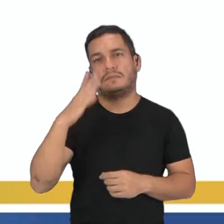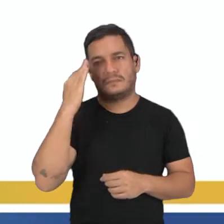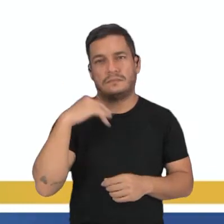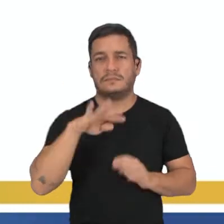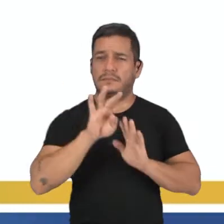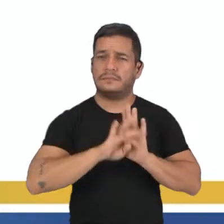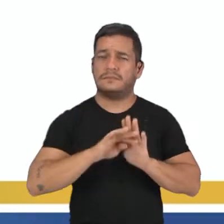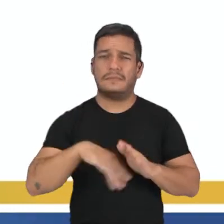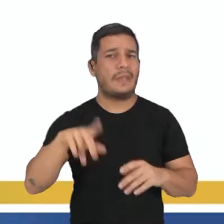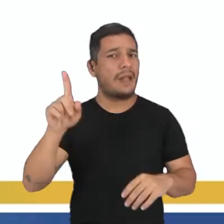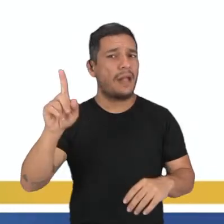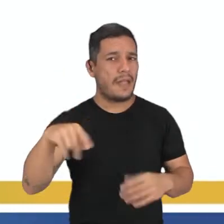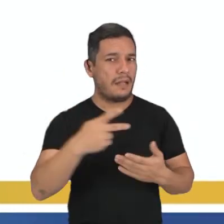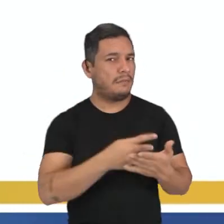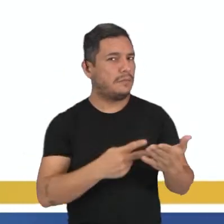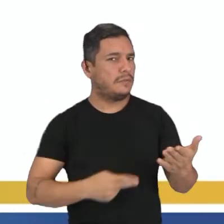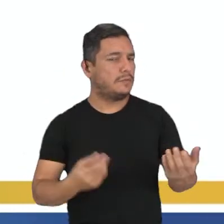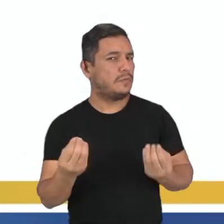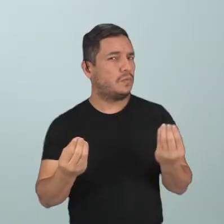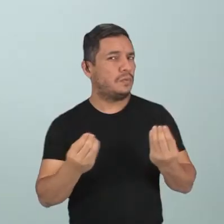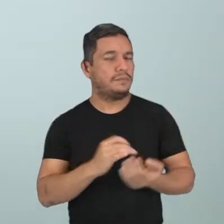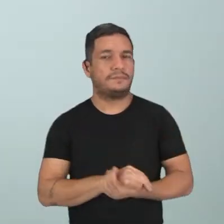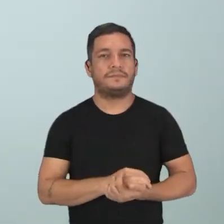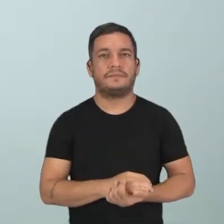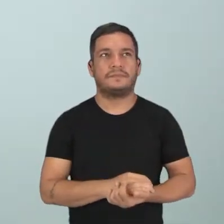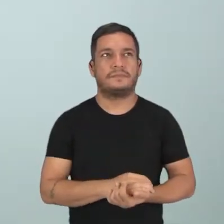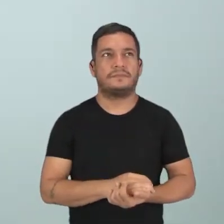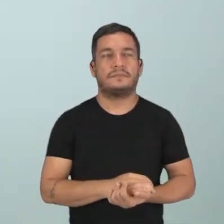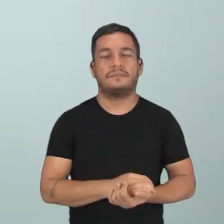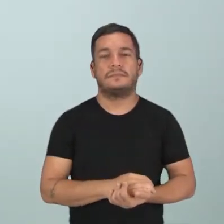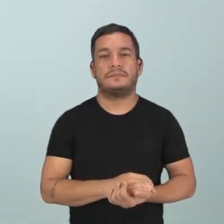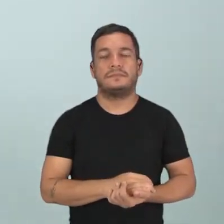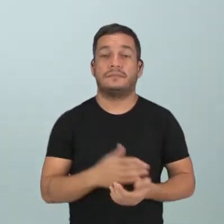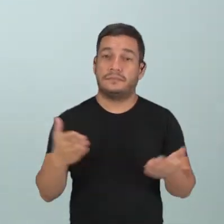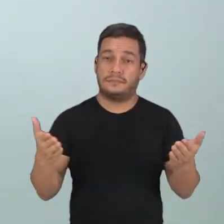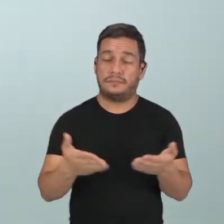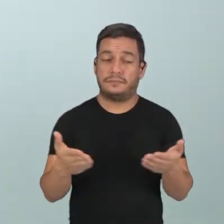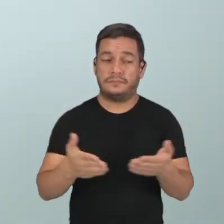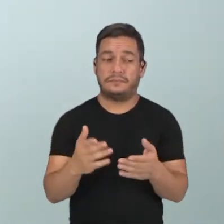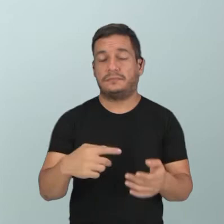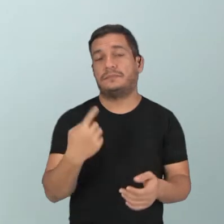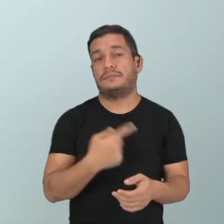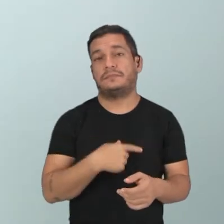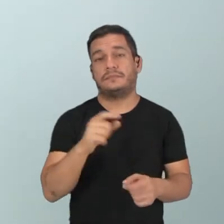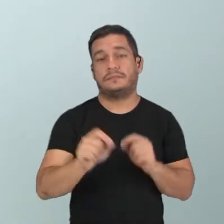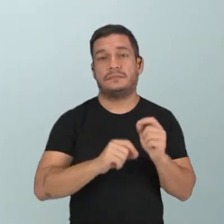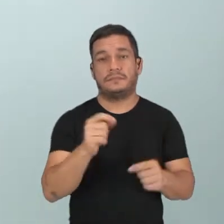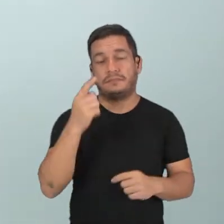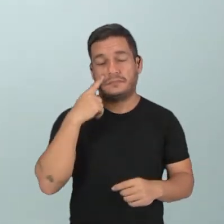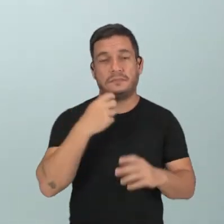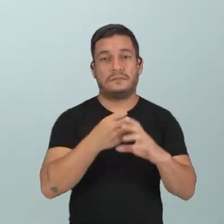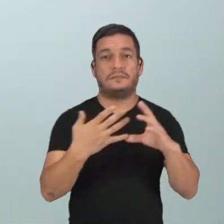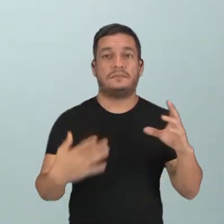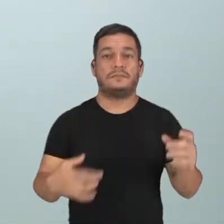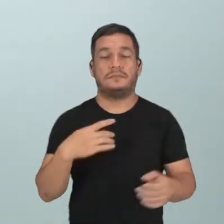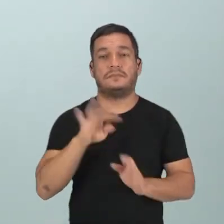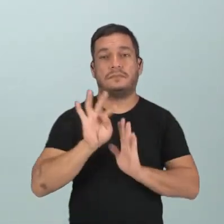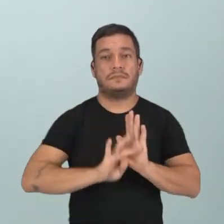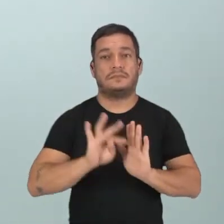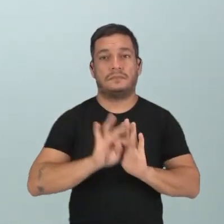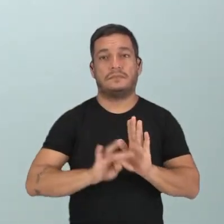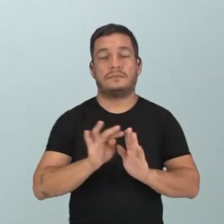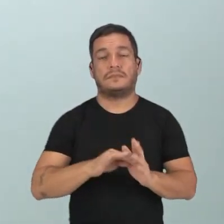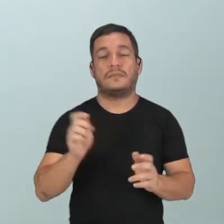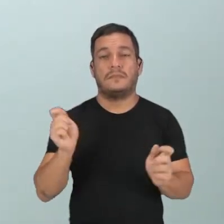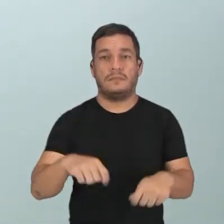você sabe que esse texto é um poema Olha só agora nós vamos trabalhar com as características do